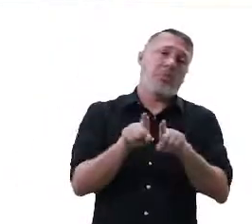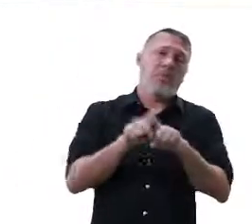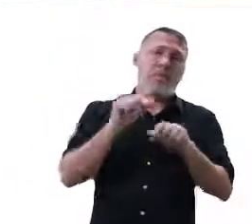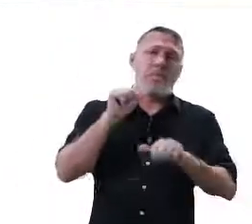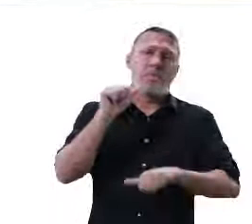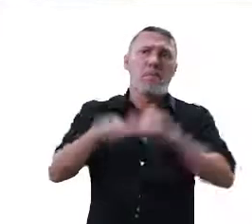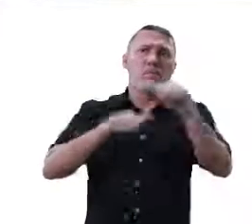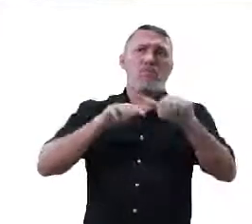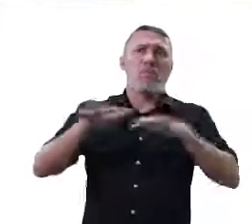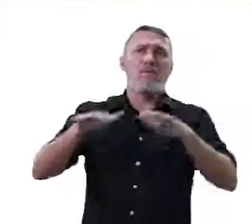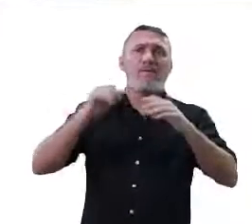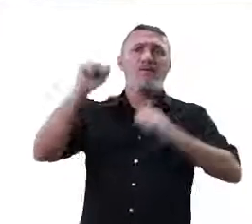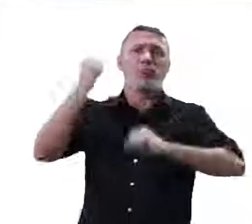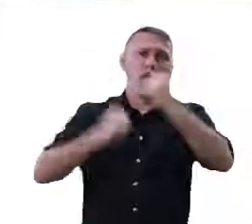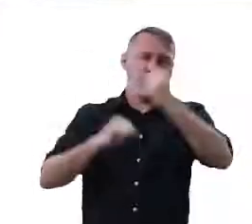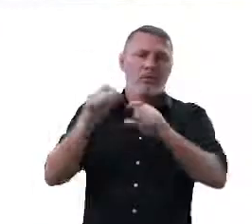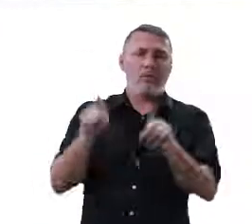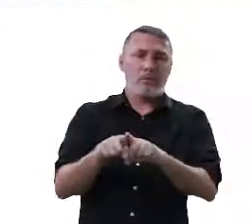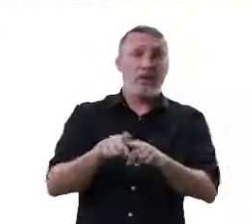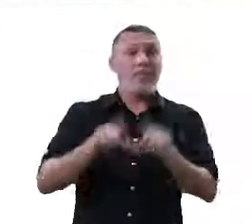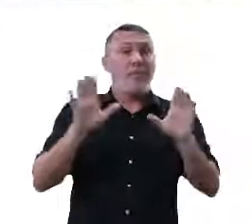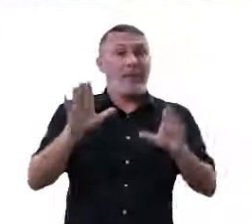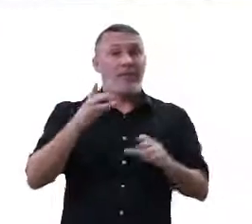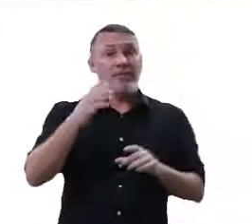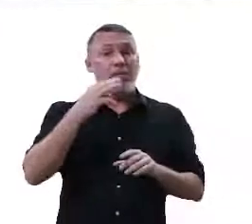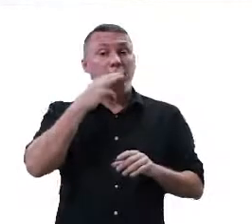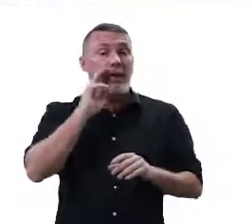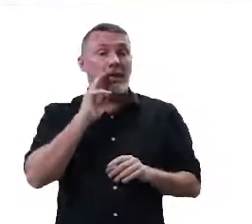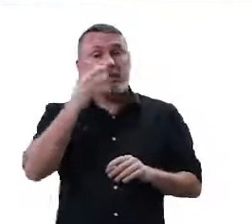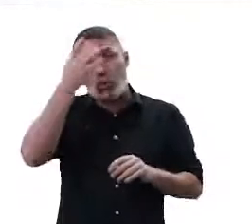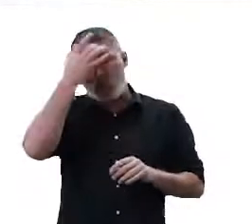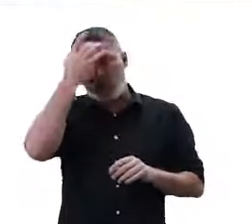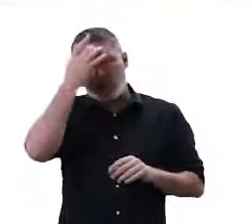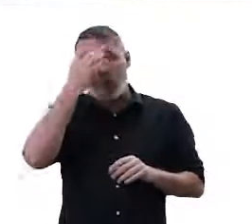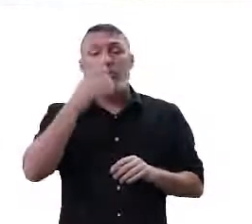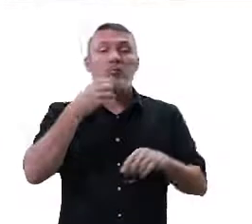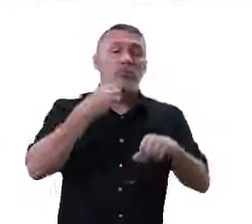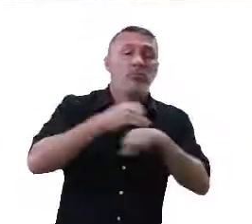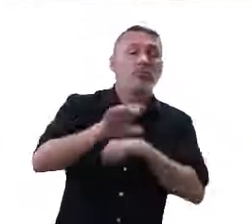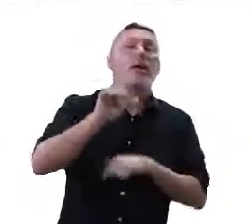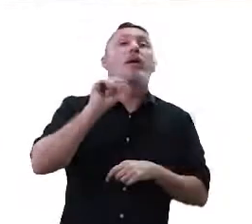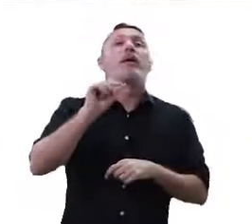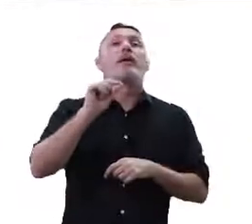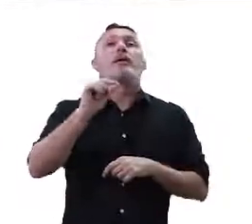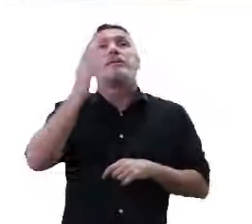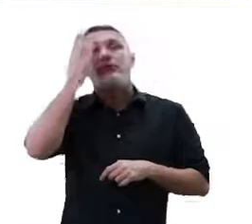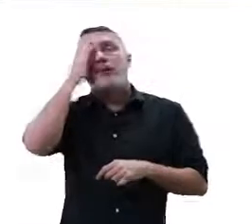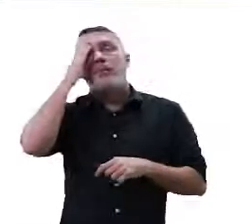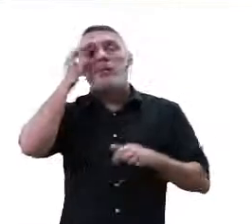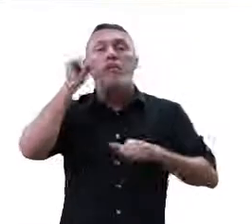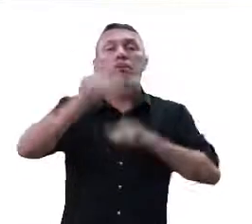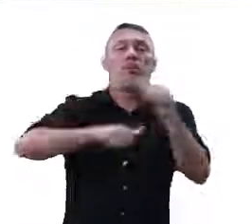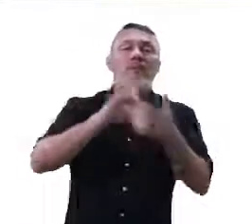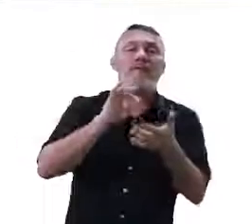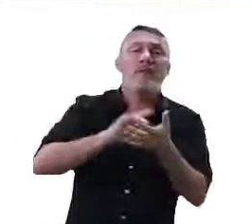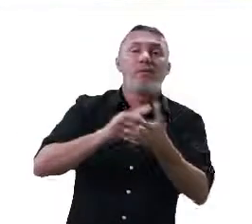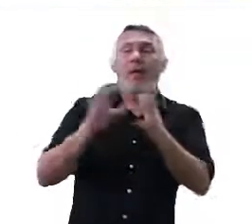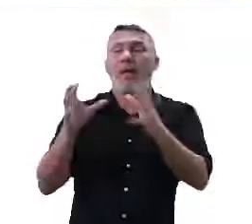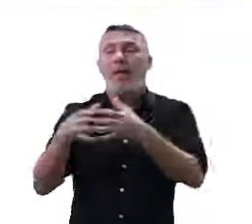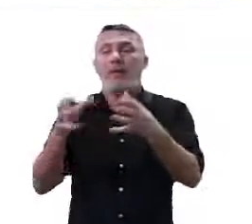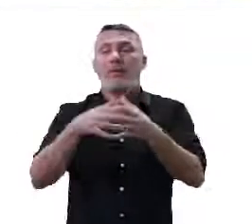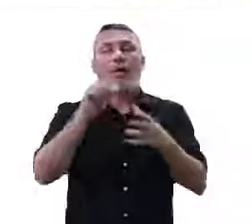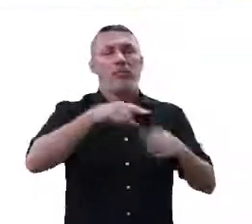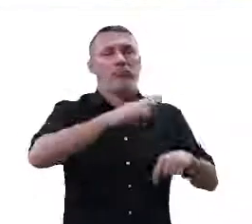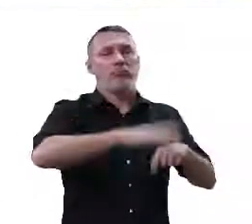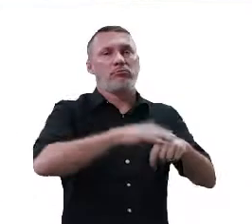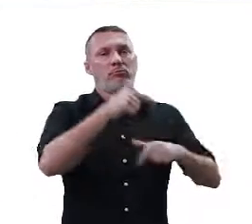Industrial, né? Mas na percepção do Marx, quem tem que tomar consciência de classe para a transformação da sua realidade